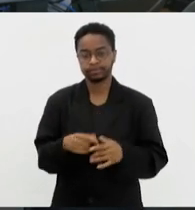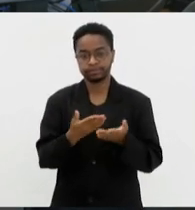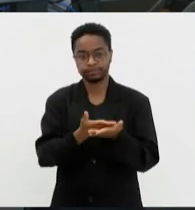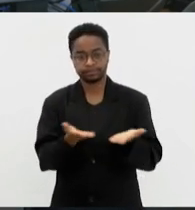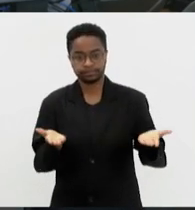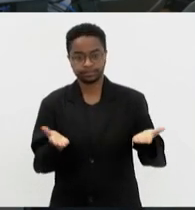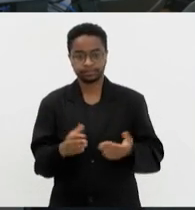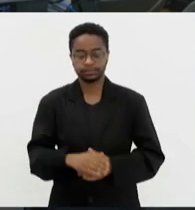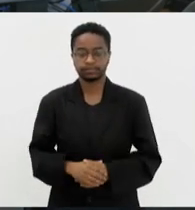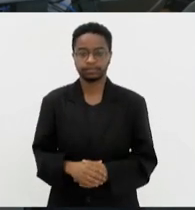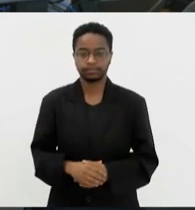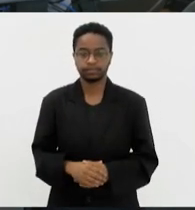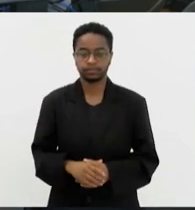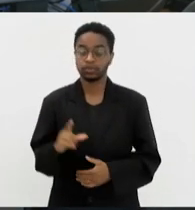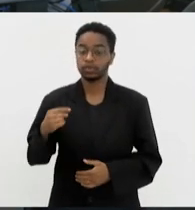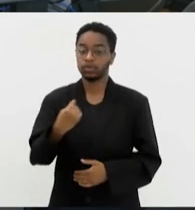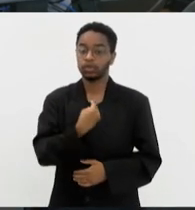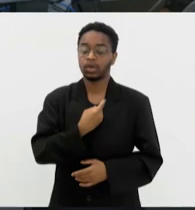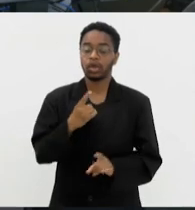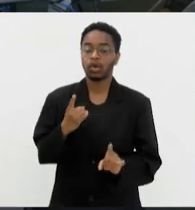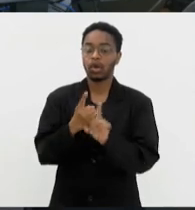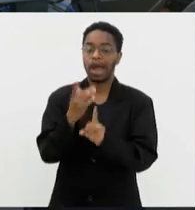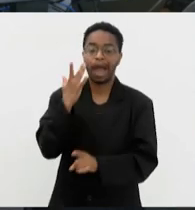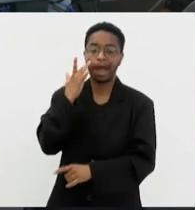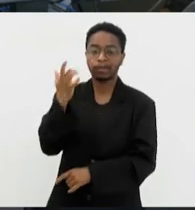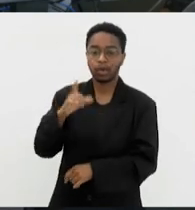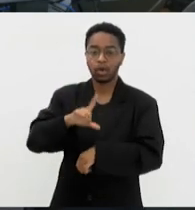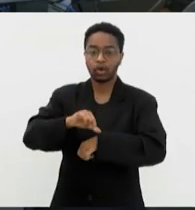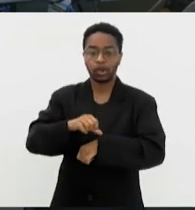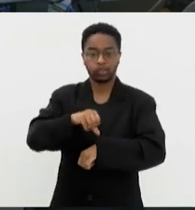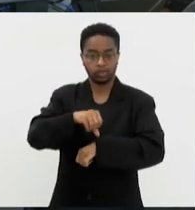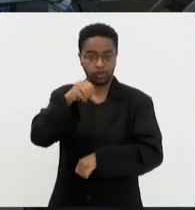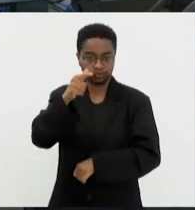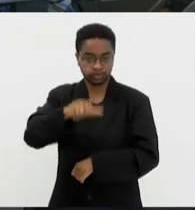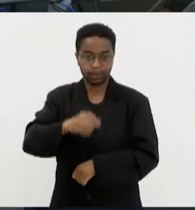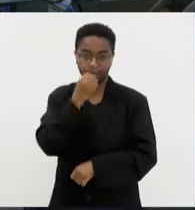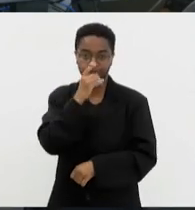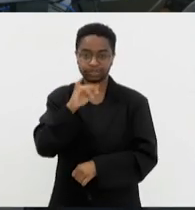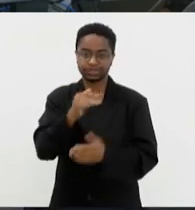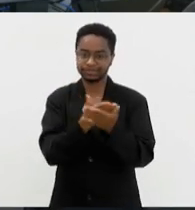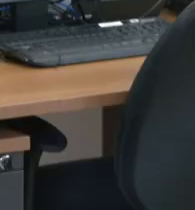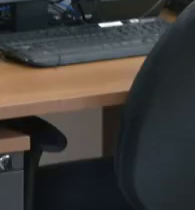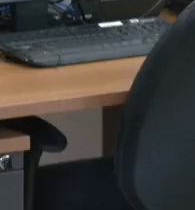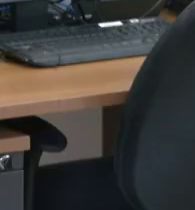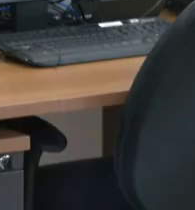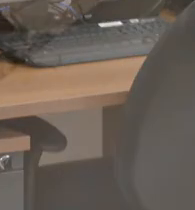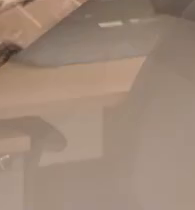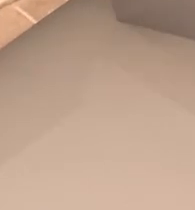tvalerj@alerj.rj.gov.br. A gente se encontra amanhã às 9 horas. Um bom dia para você!